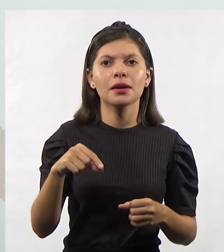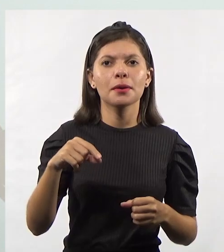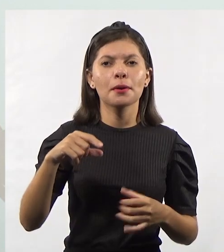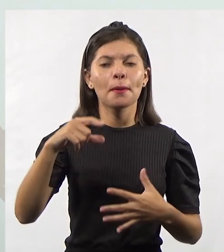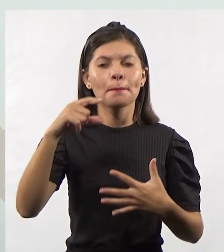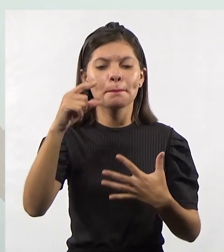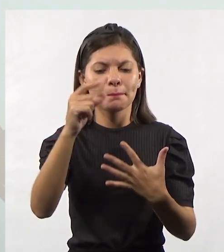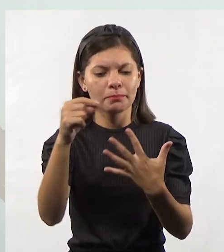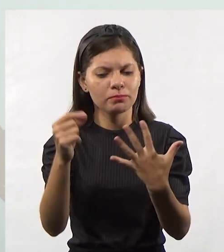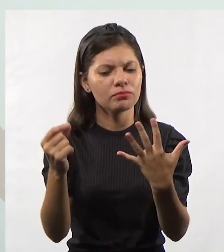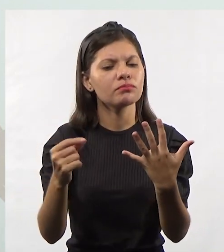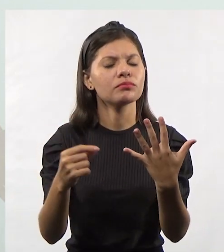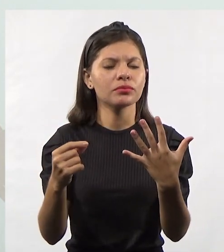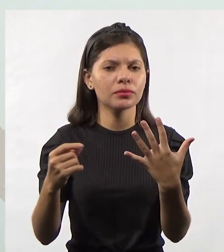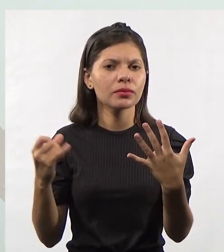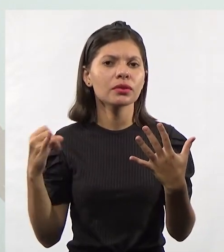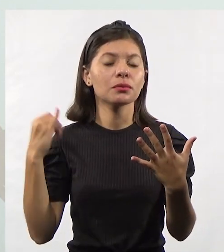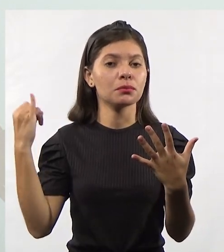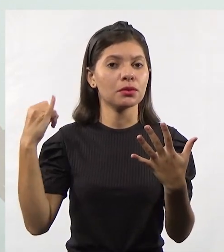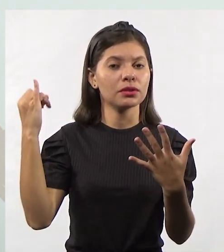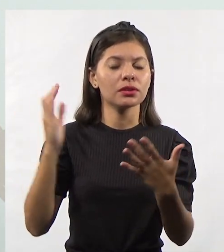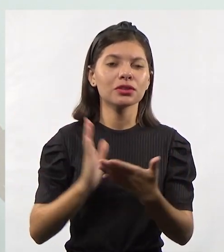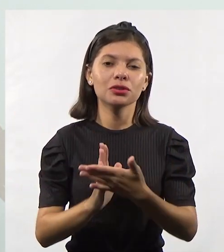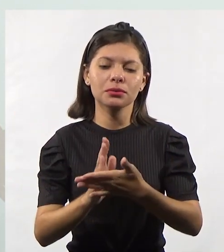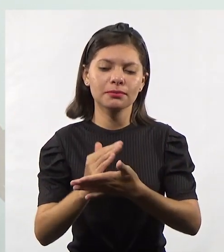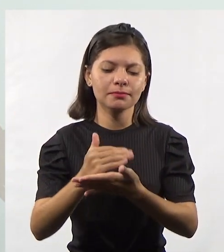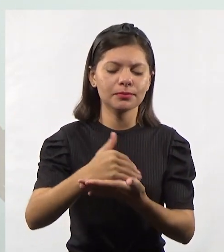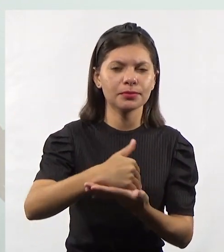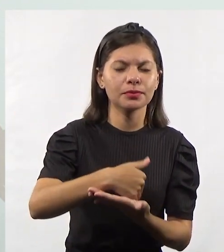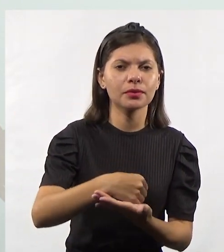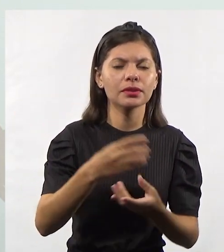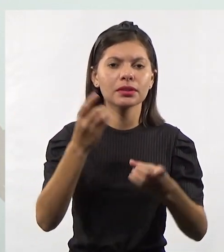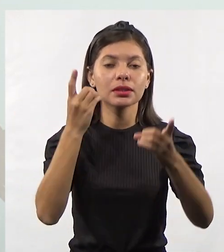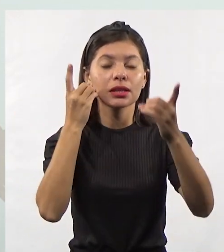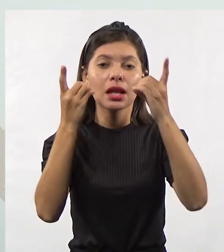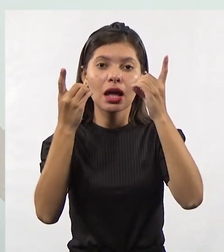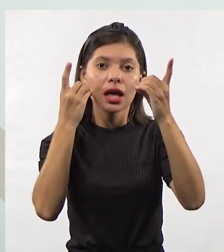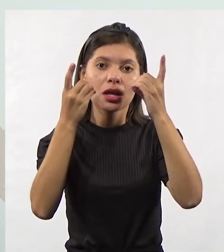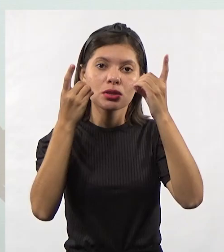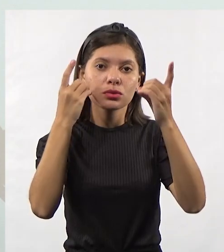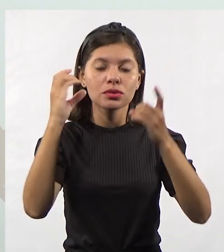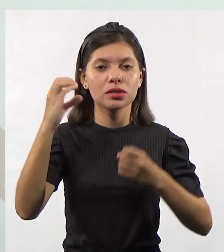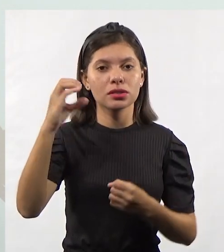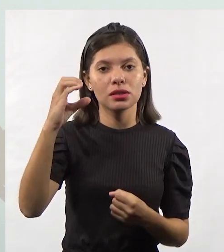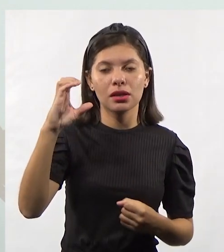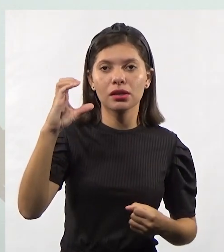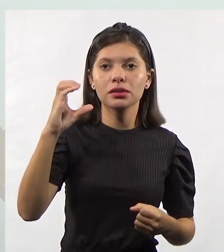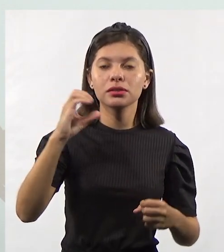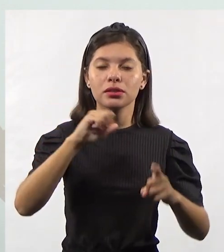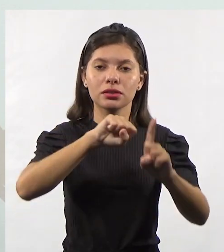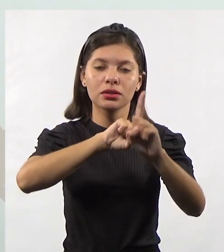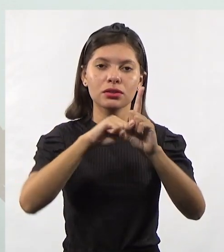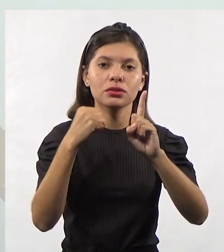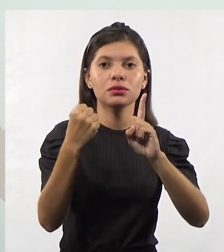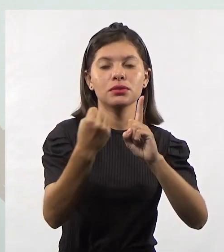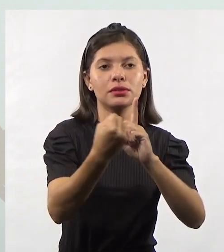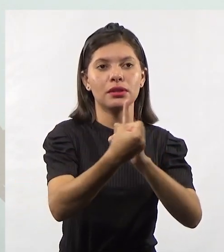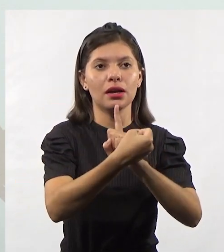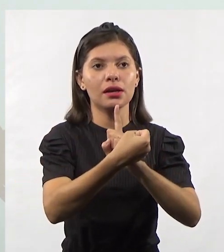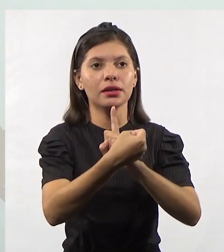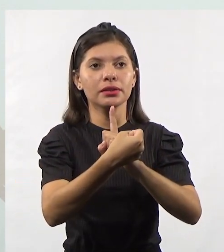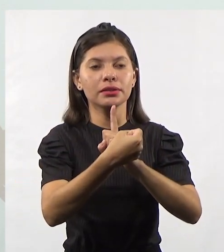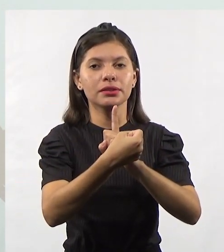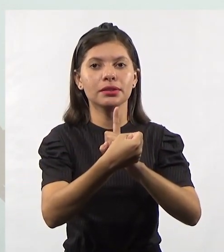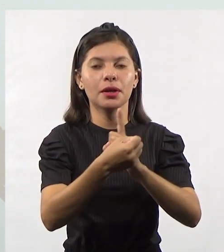instrumentos de coleta de dados que tem em ciências humanas em Ciências Sociais em suficiências sociais